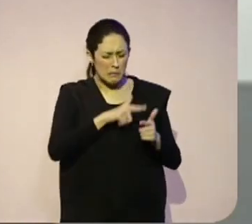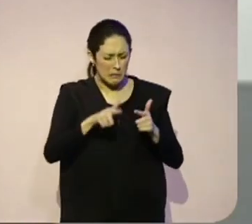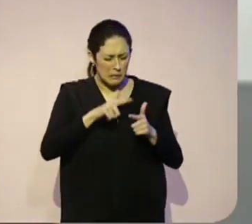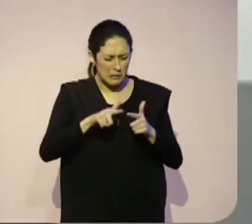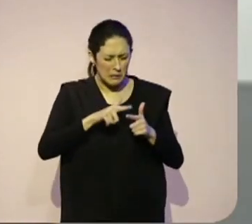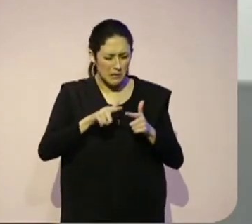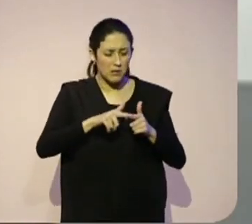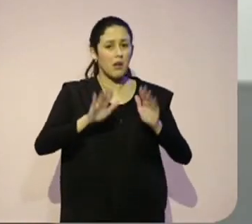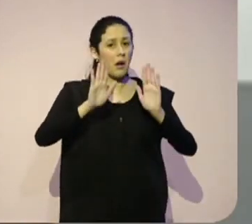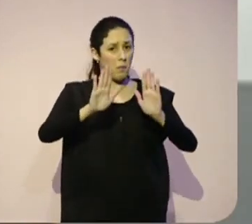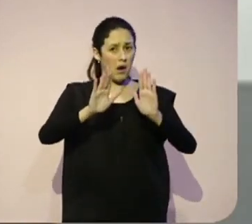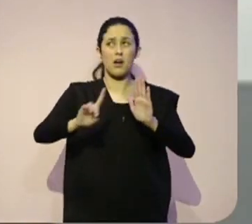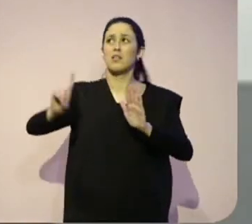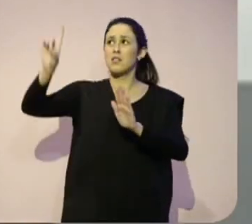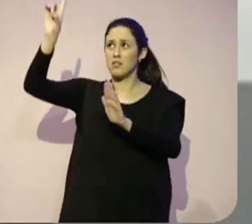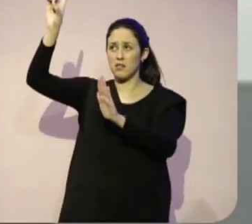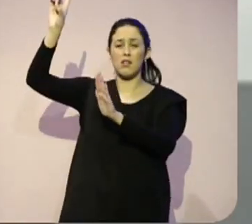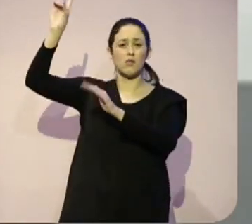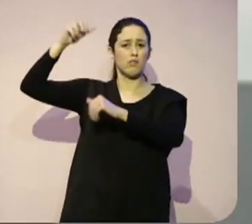no controle de tudo.